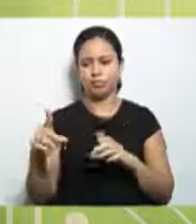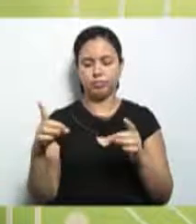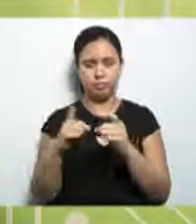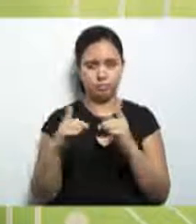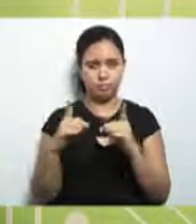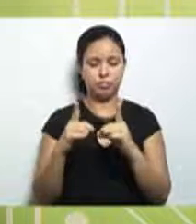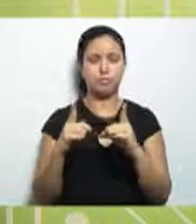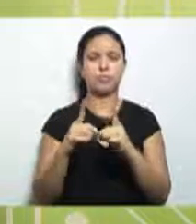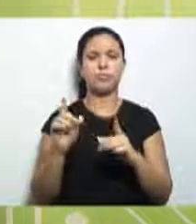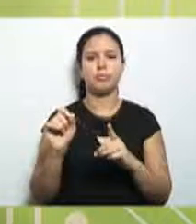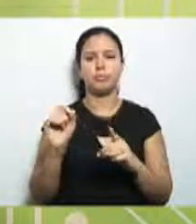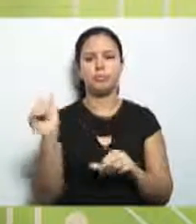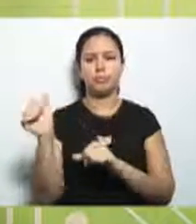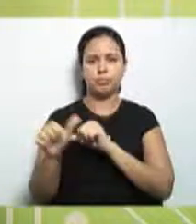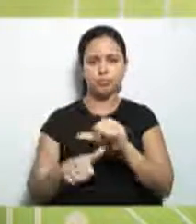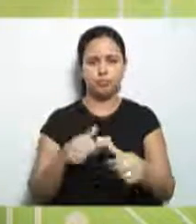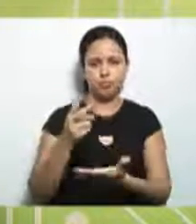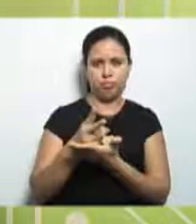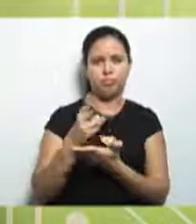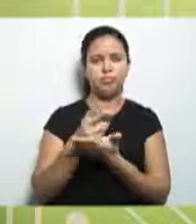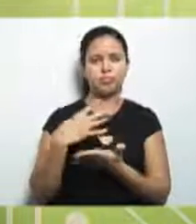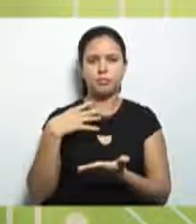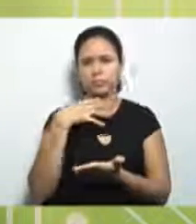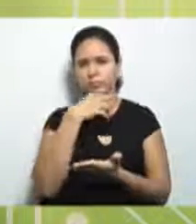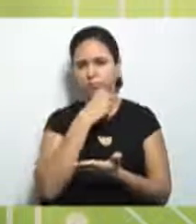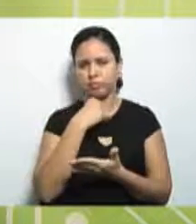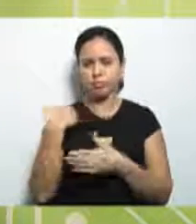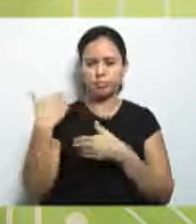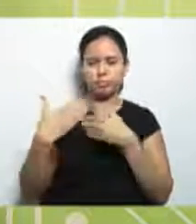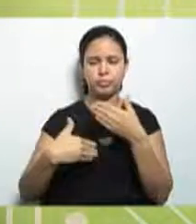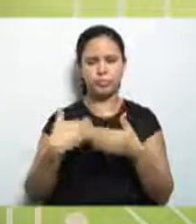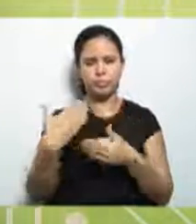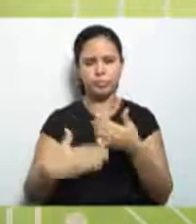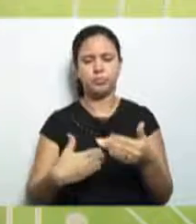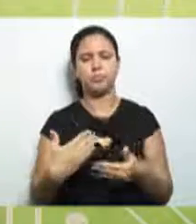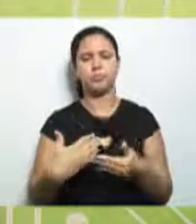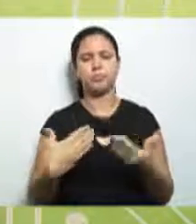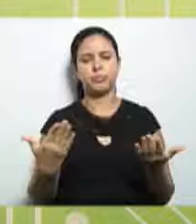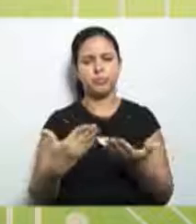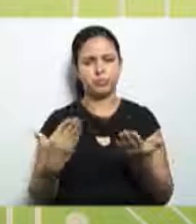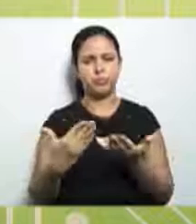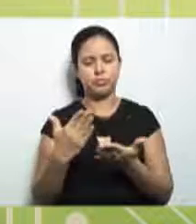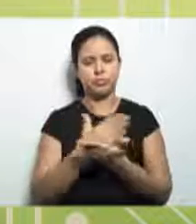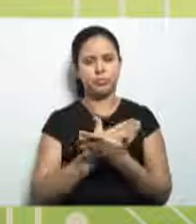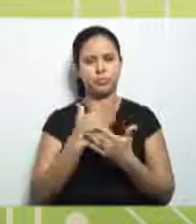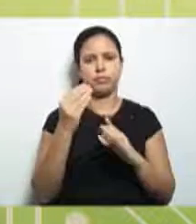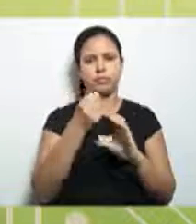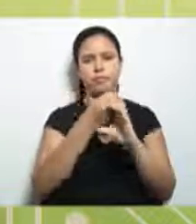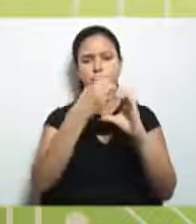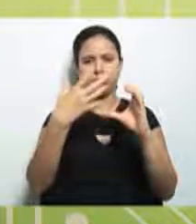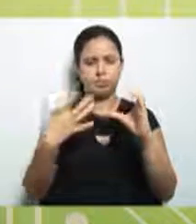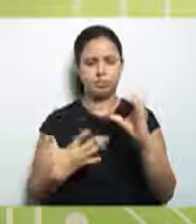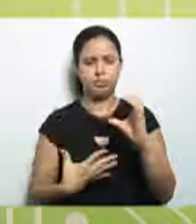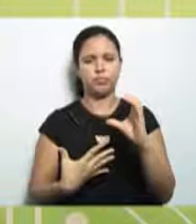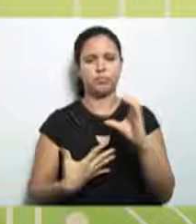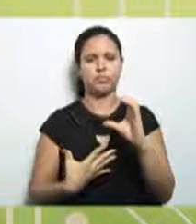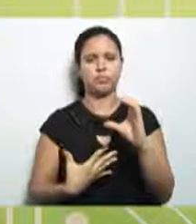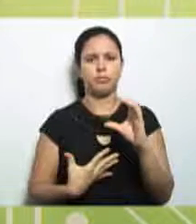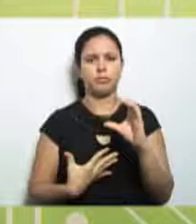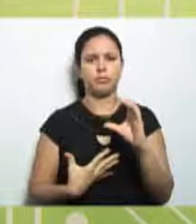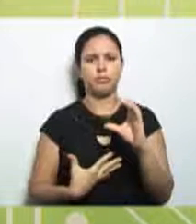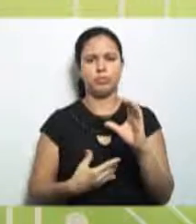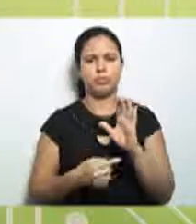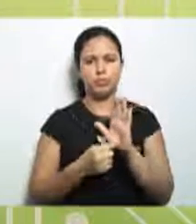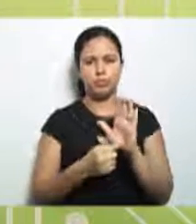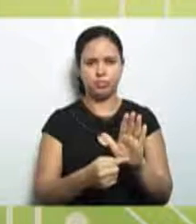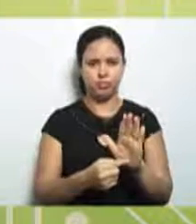dinâmico, ele é muito mutável e ele tem se transformado. E a gente vai falar de algumas características desse